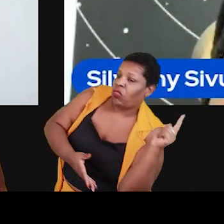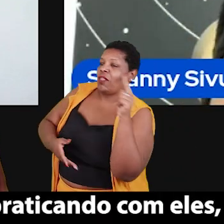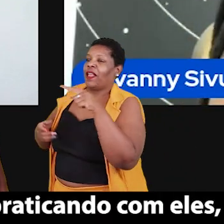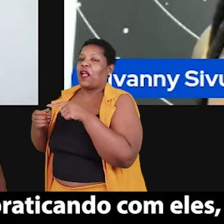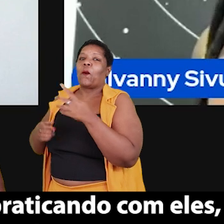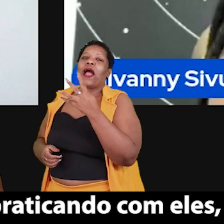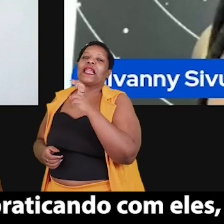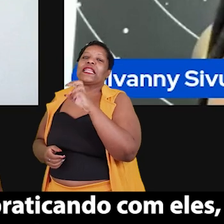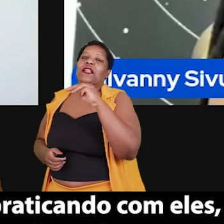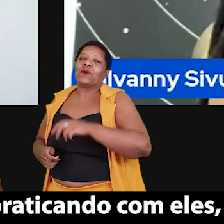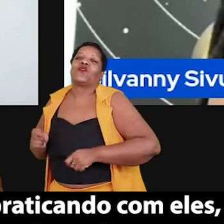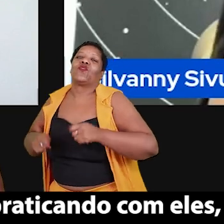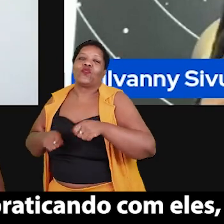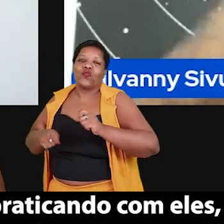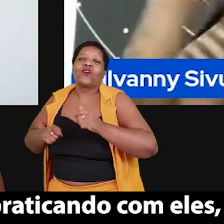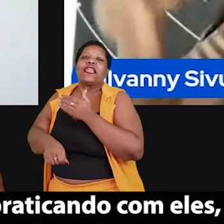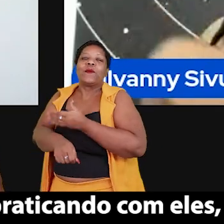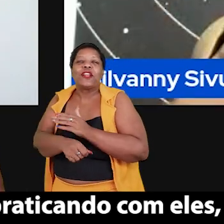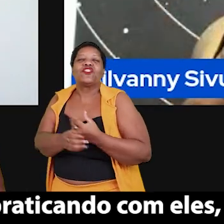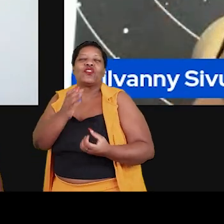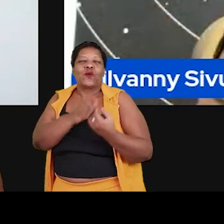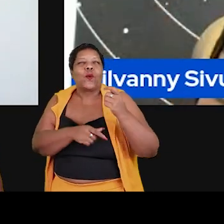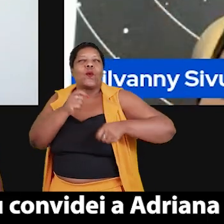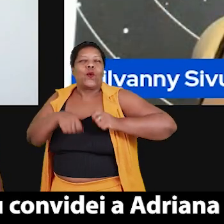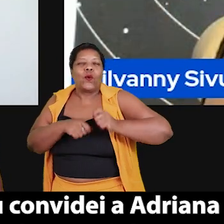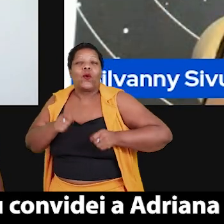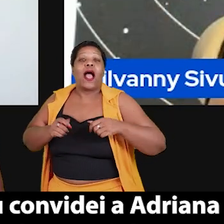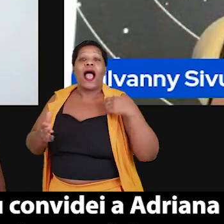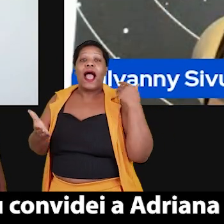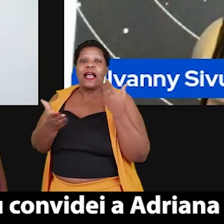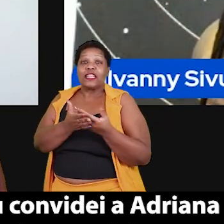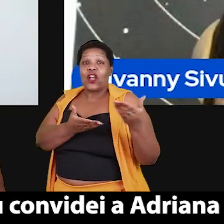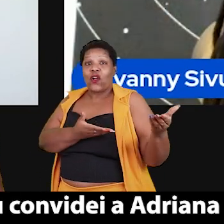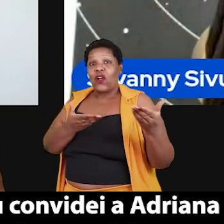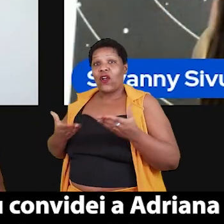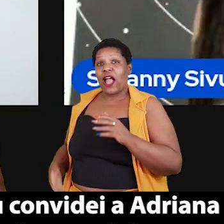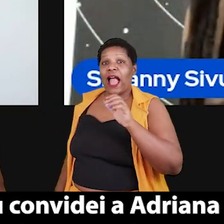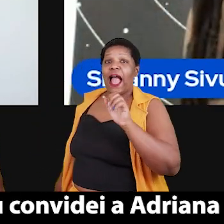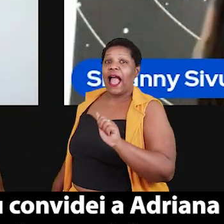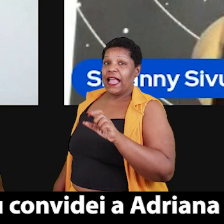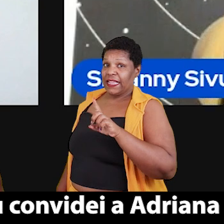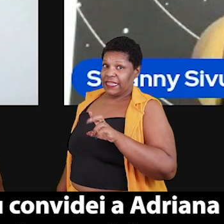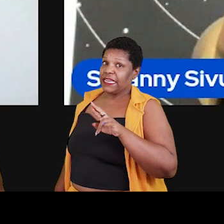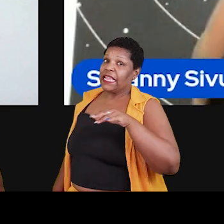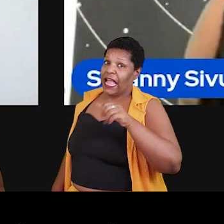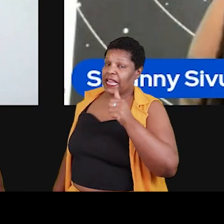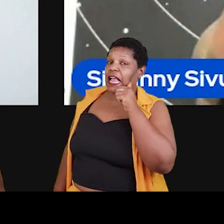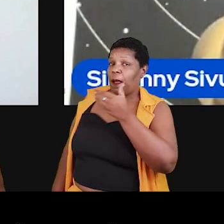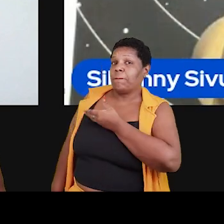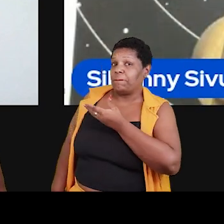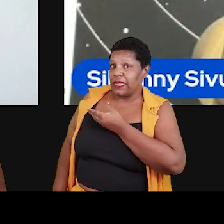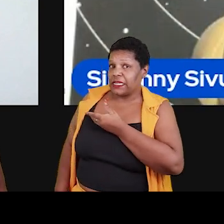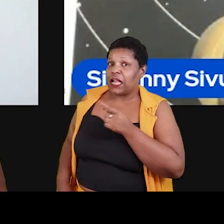minutos eu ficava praticando com eles, criando muito, até que eu convidei a Adriana Biancolini, que é essa minha parceira, que